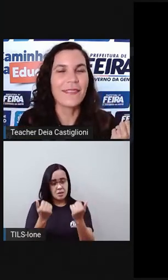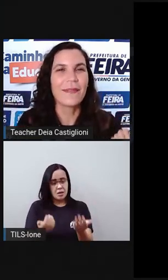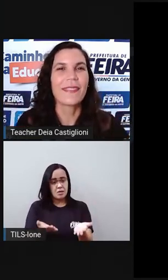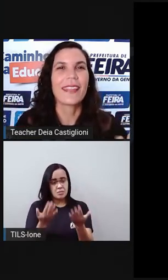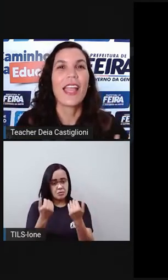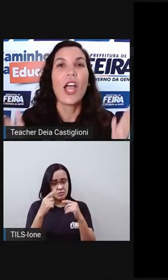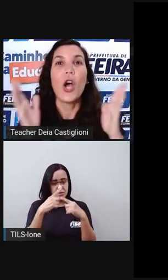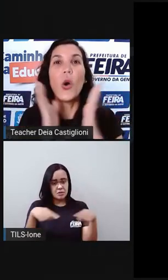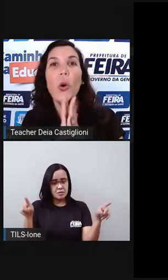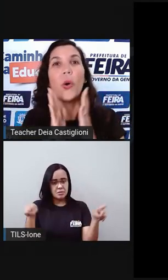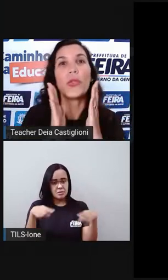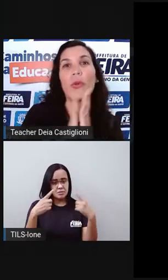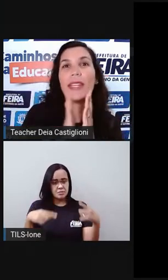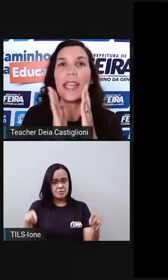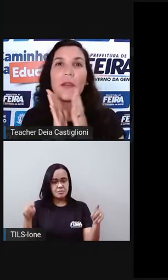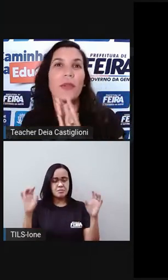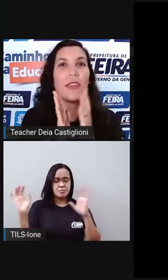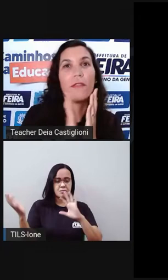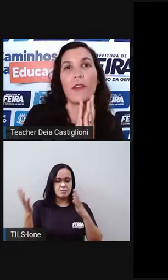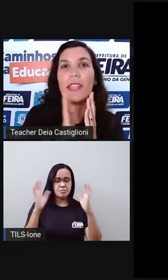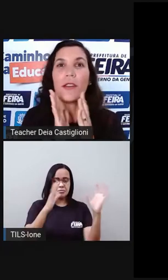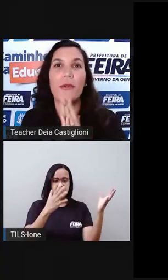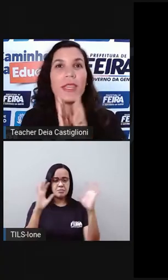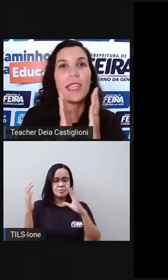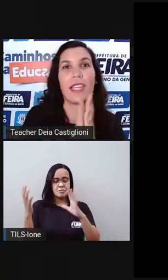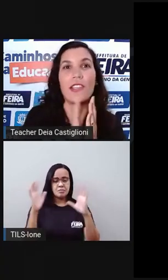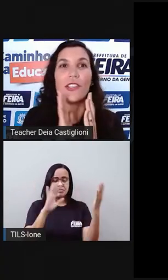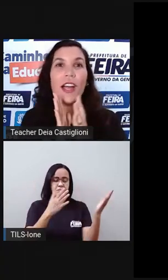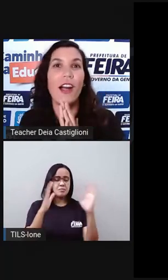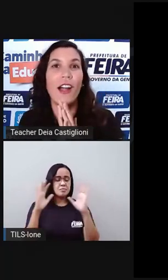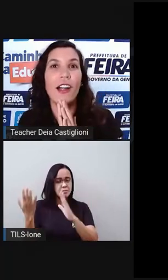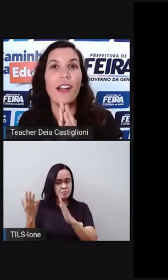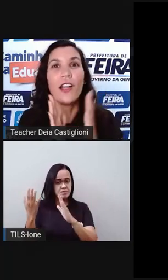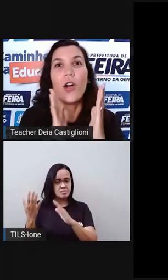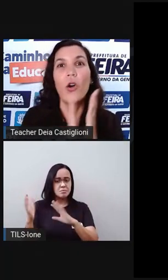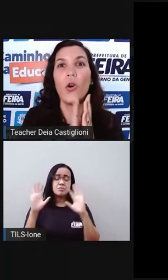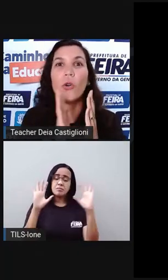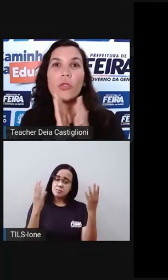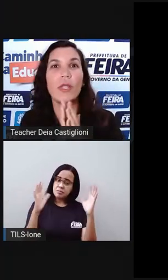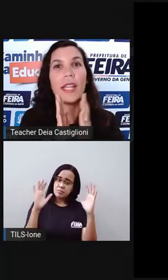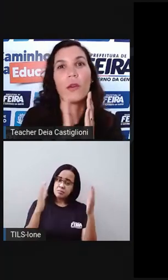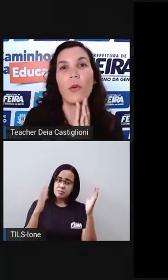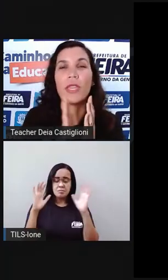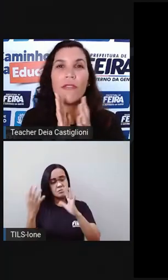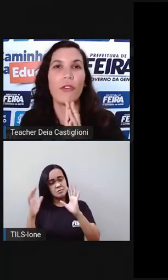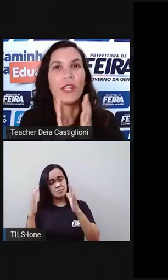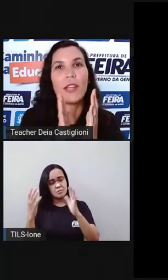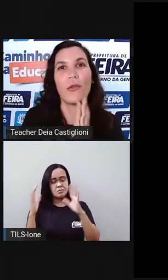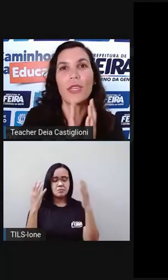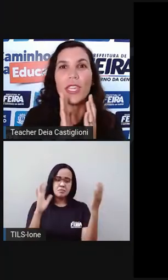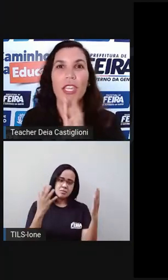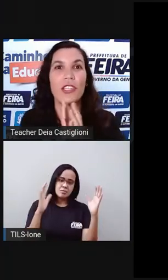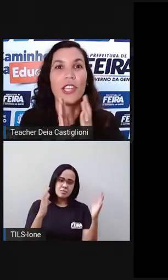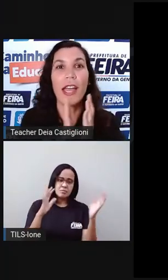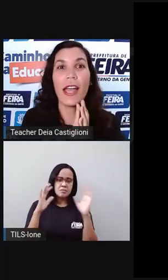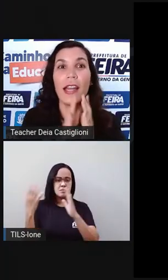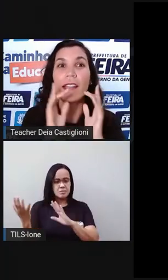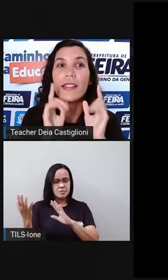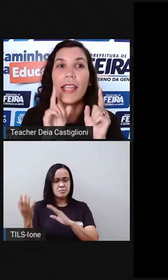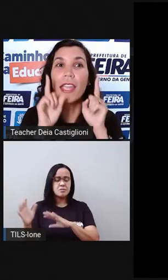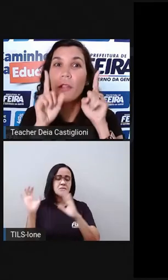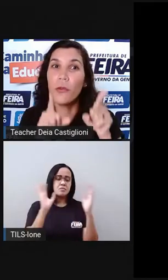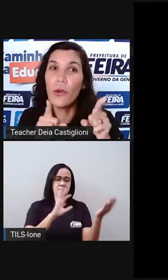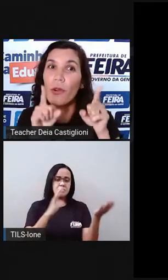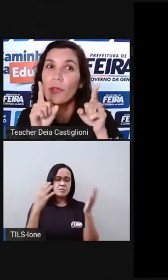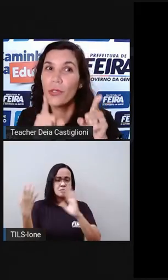cantar? Who took the cookie from the cookie jar? Who took the cookie from the cookie jar?